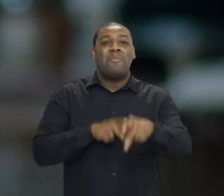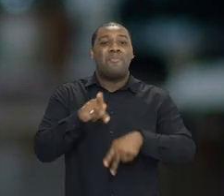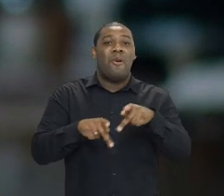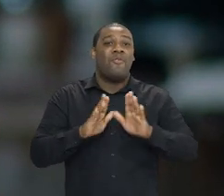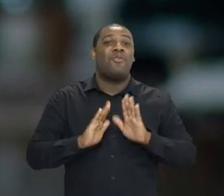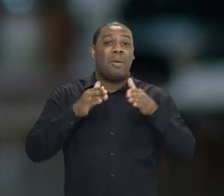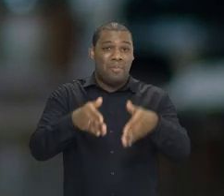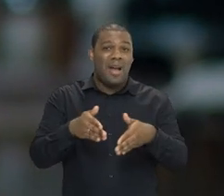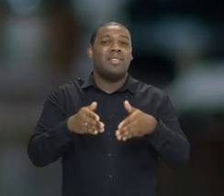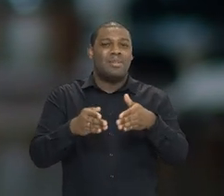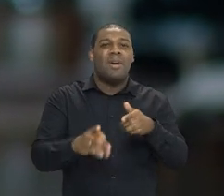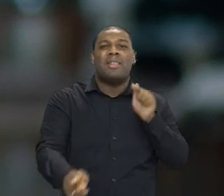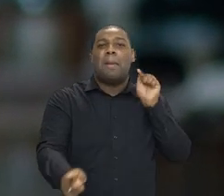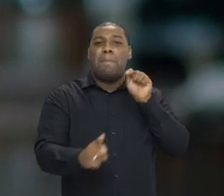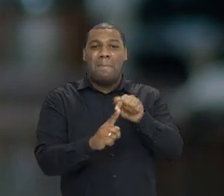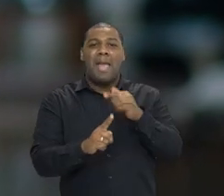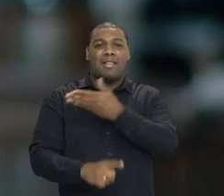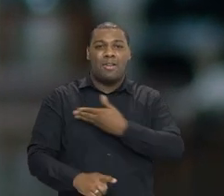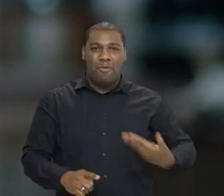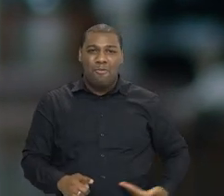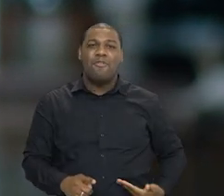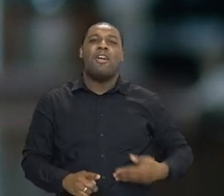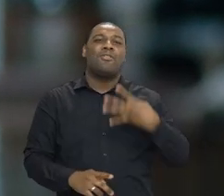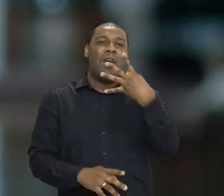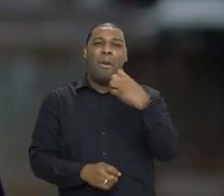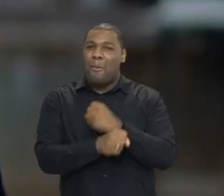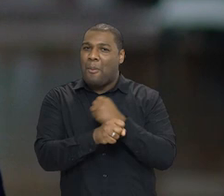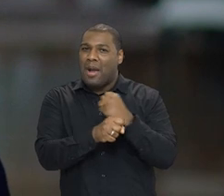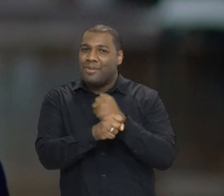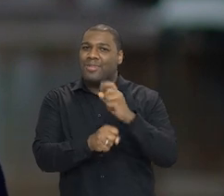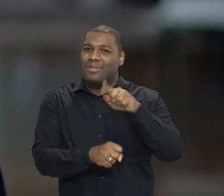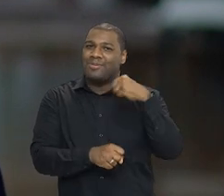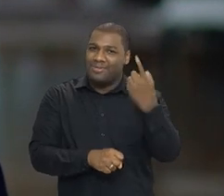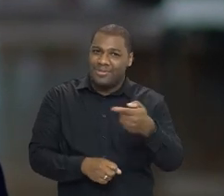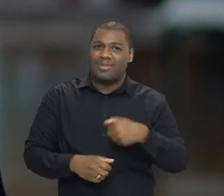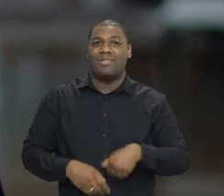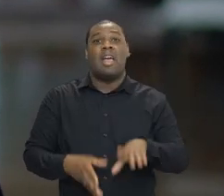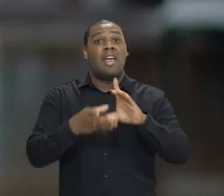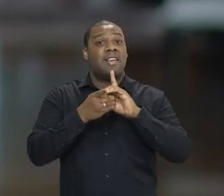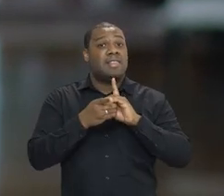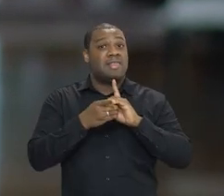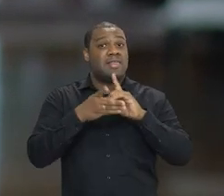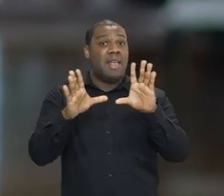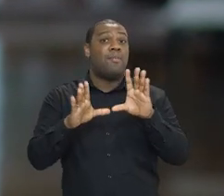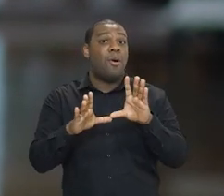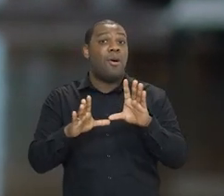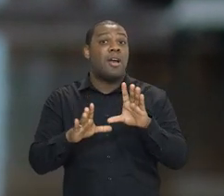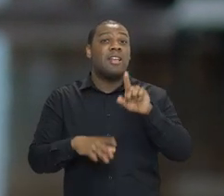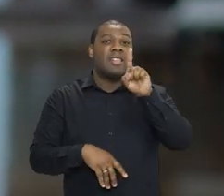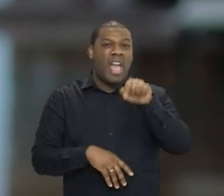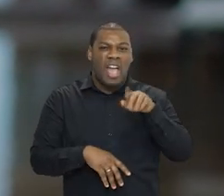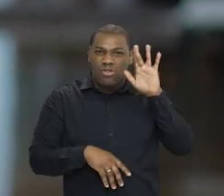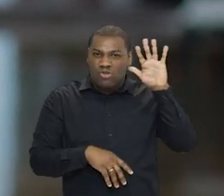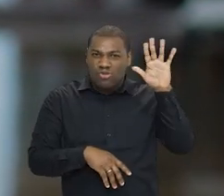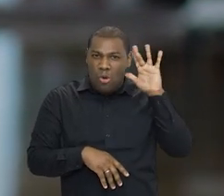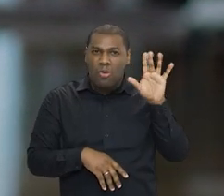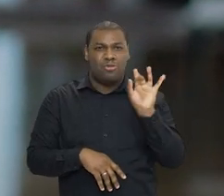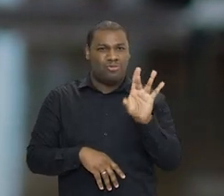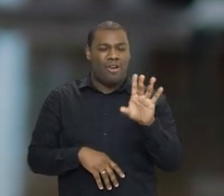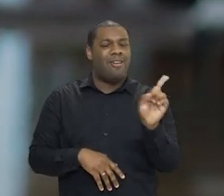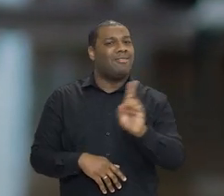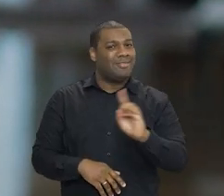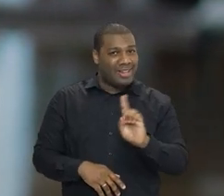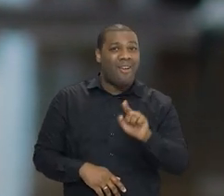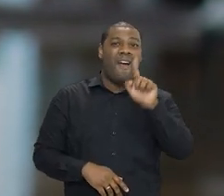traçar as principais metas do governo para os próximos 4 anos. Democracia não é apenas a matéria-prima dos nossos sonhos.